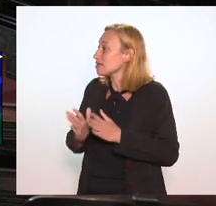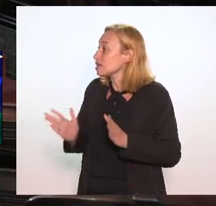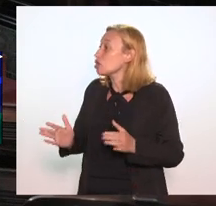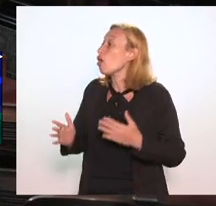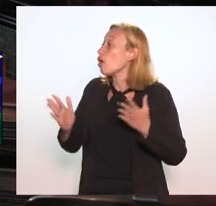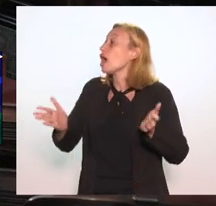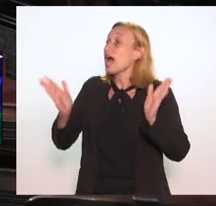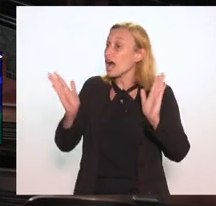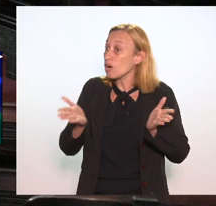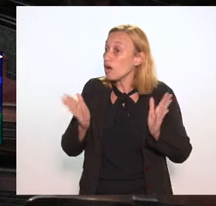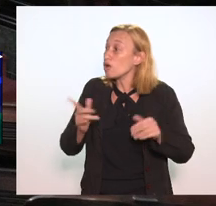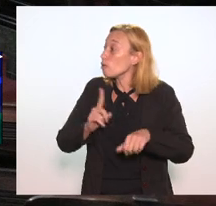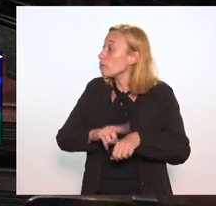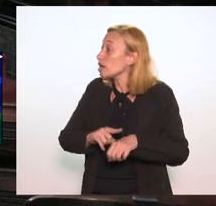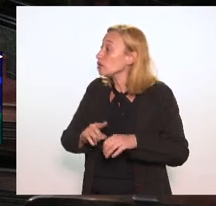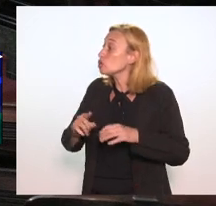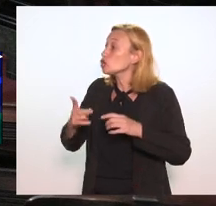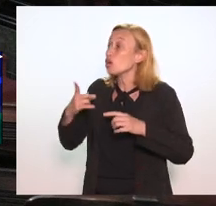E aí